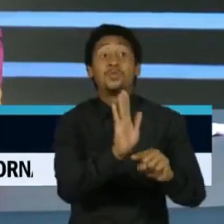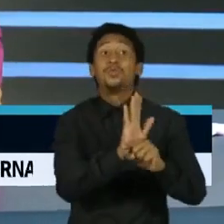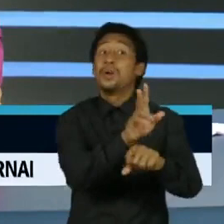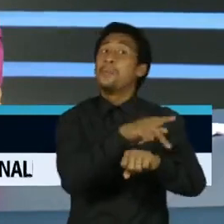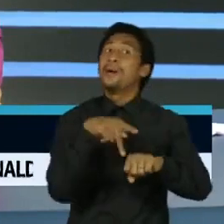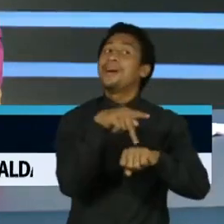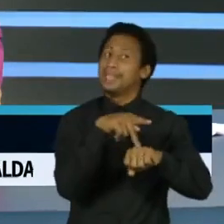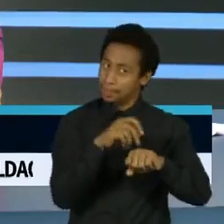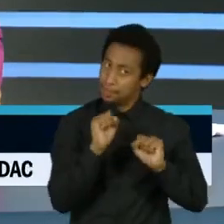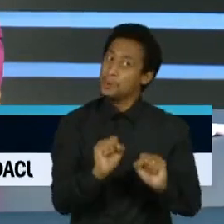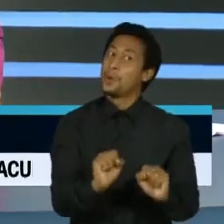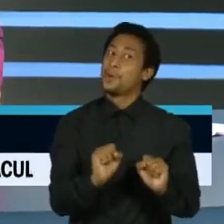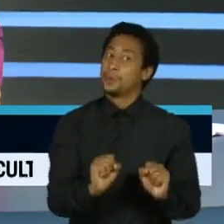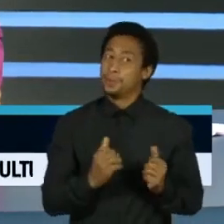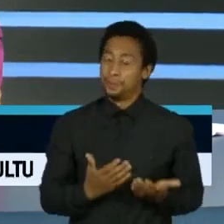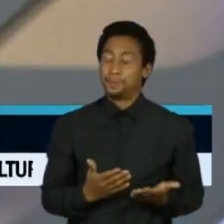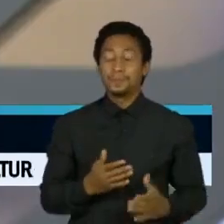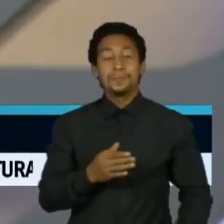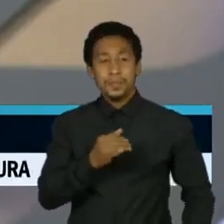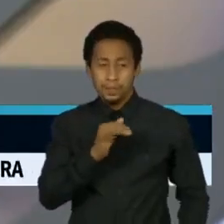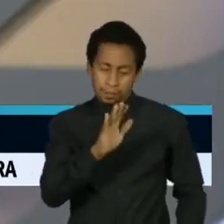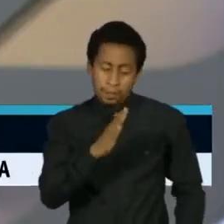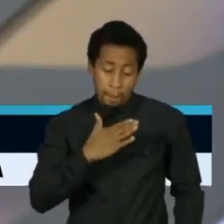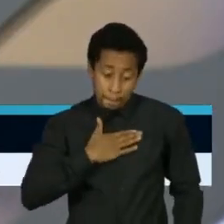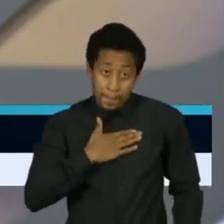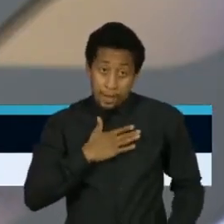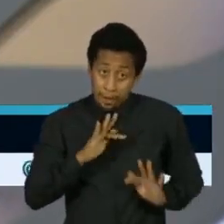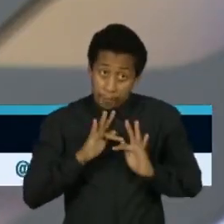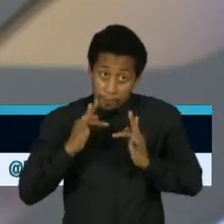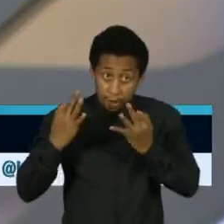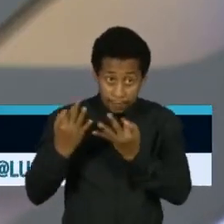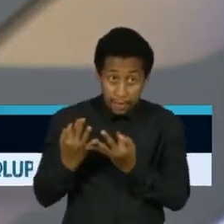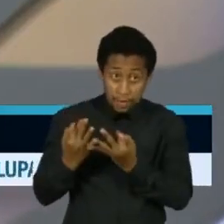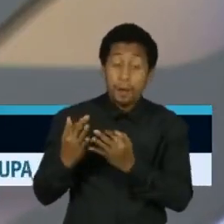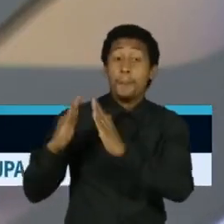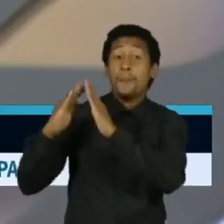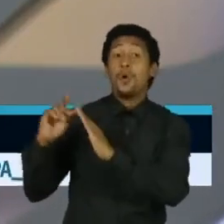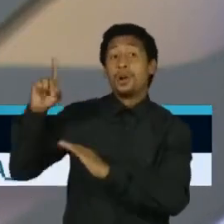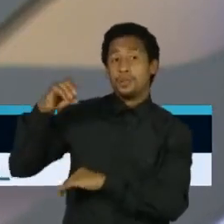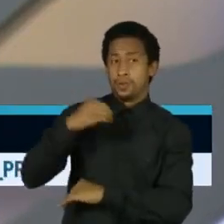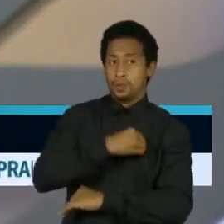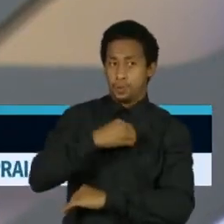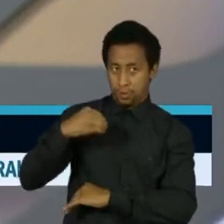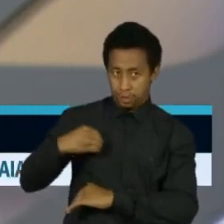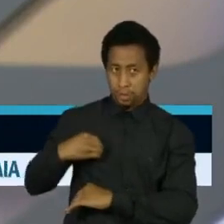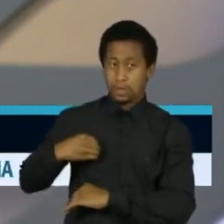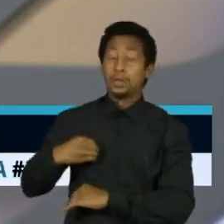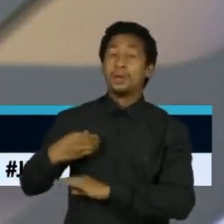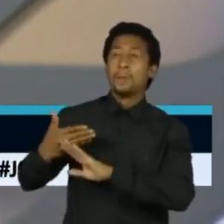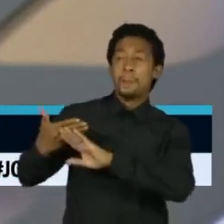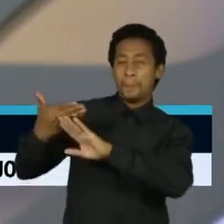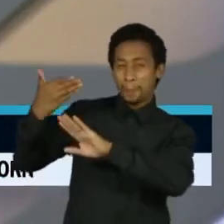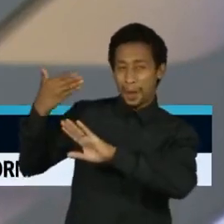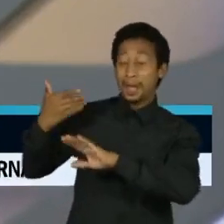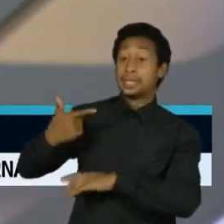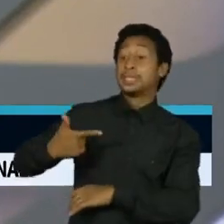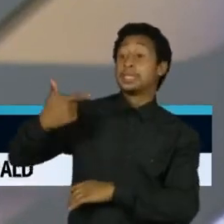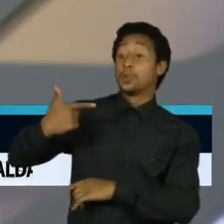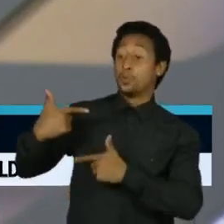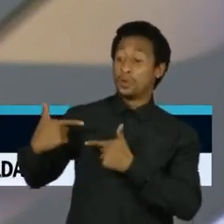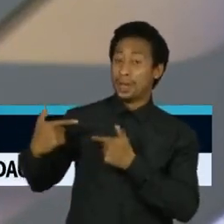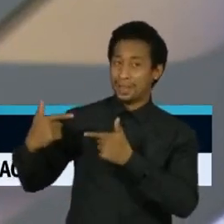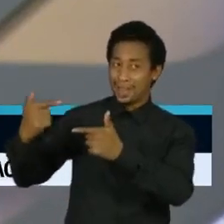você pergunta da minha família. A minha família veio antes da Segunda Guerra aqui, meus avós, aqui para o